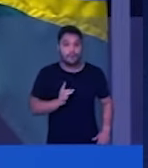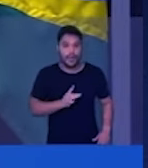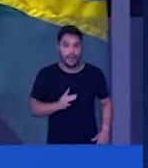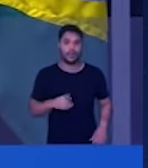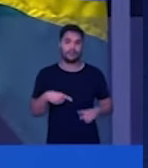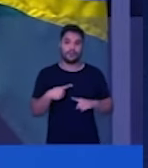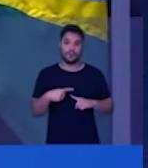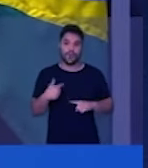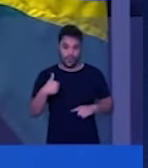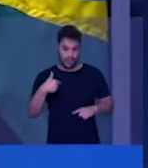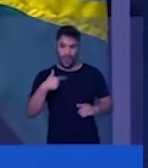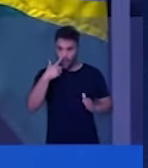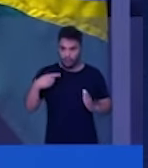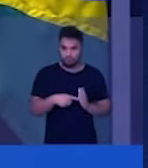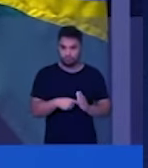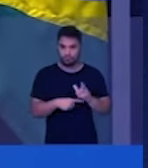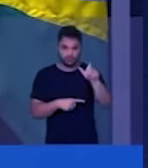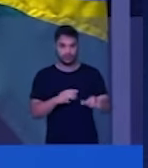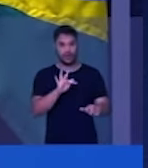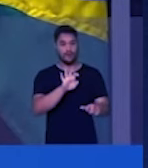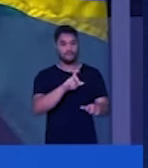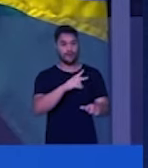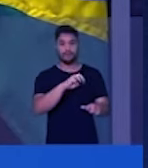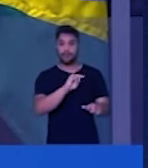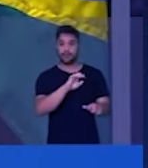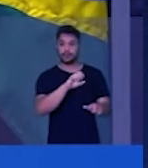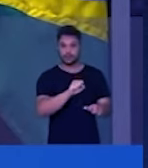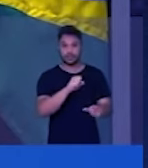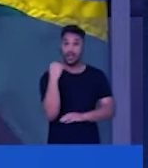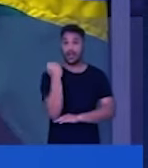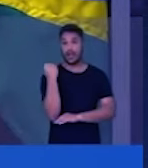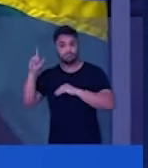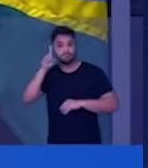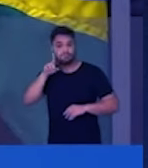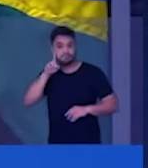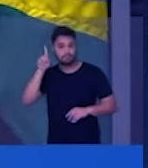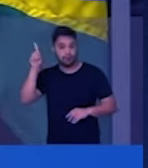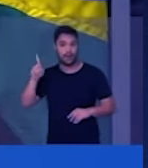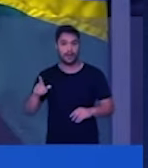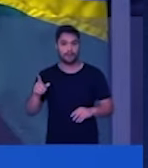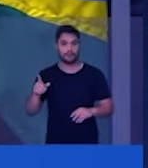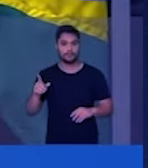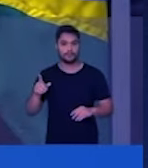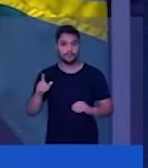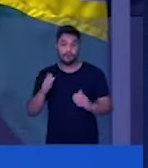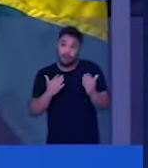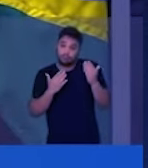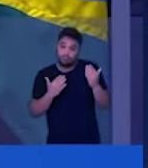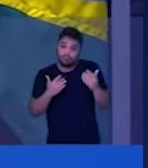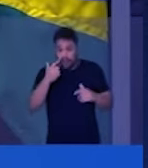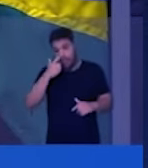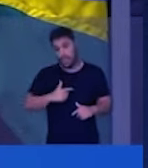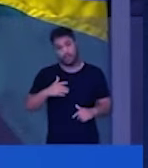que eu trouxe aqui do Felipe Martins é gravíssimo. Alguma autoridade americana, posso especular, tem imunidade